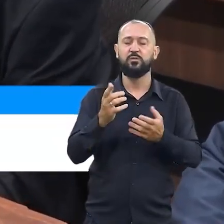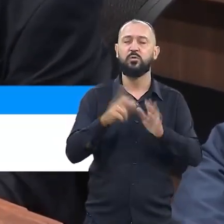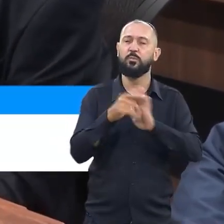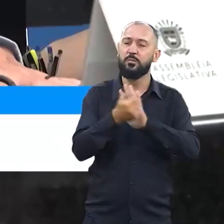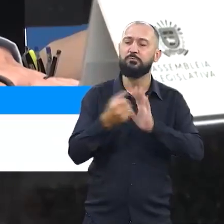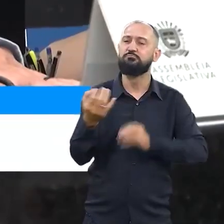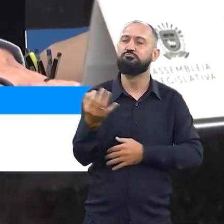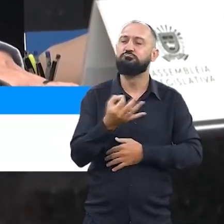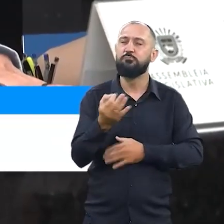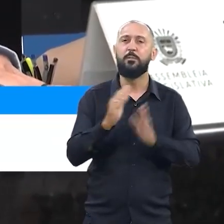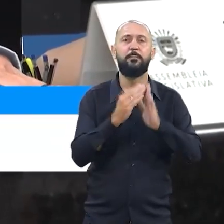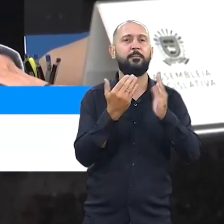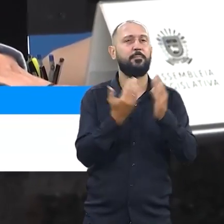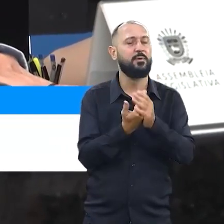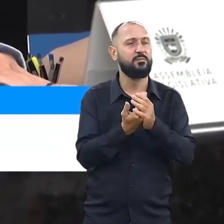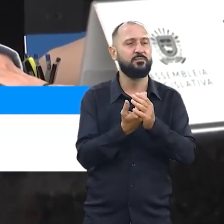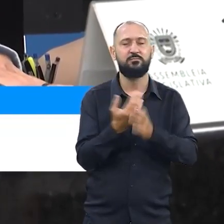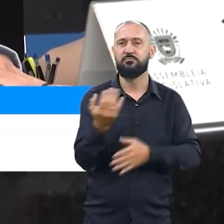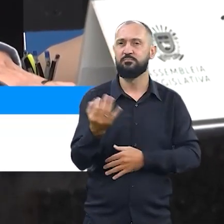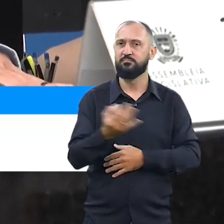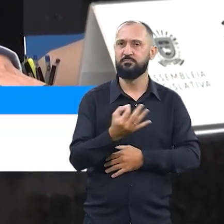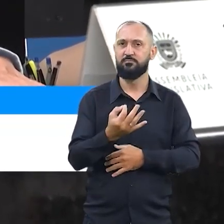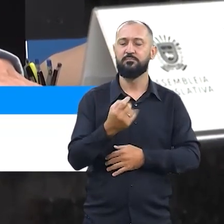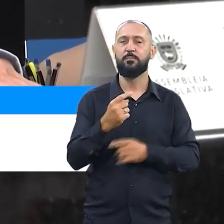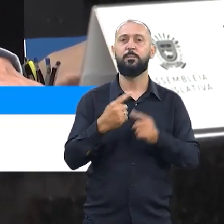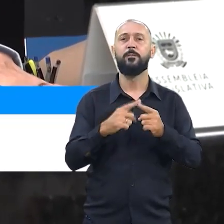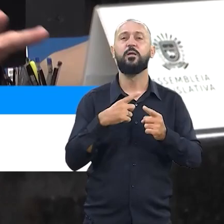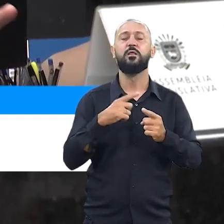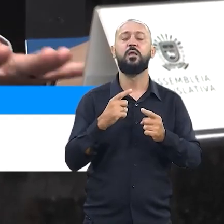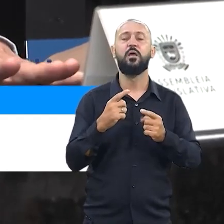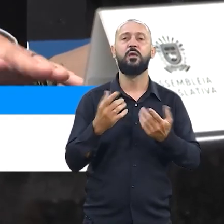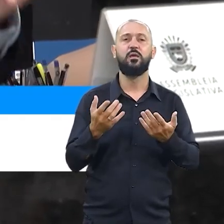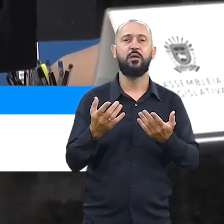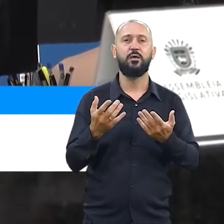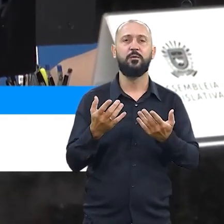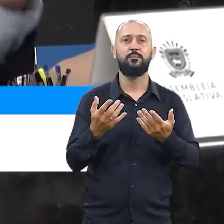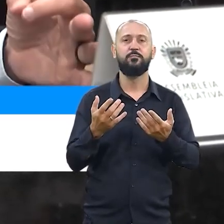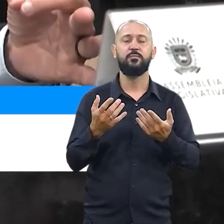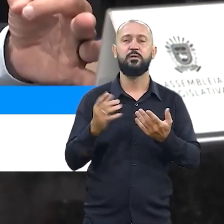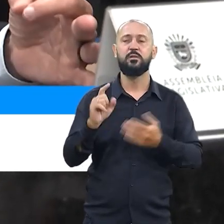excelente projeto. Para as escolas vai ser um avanço, porque uma vez